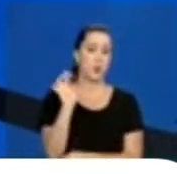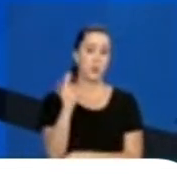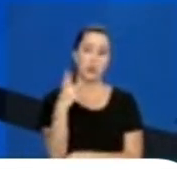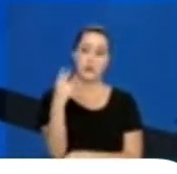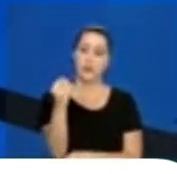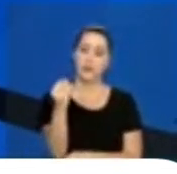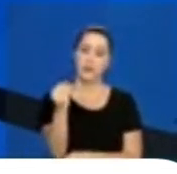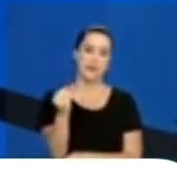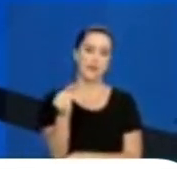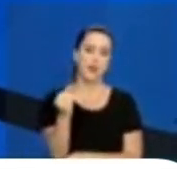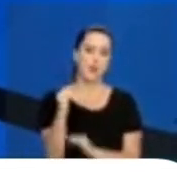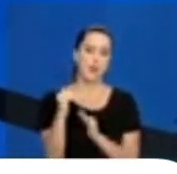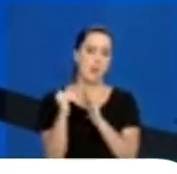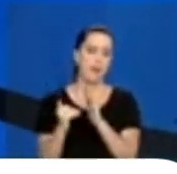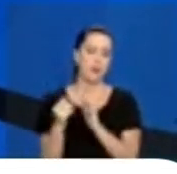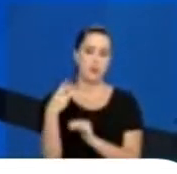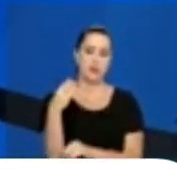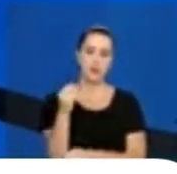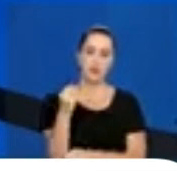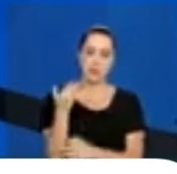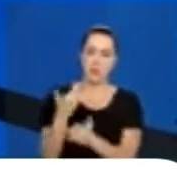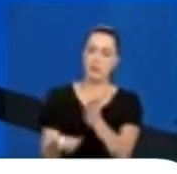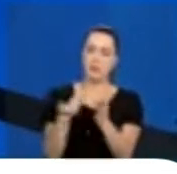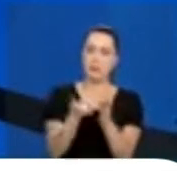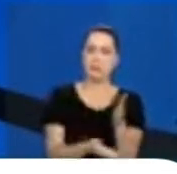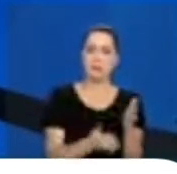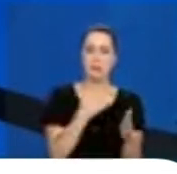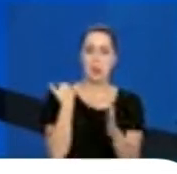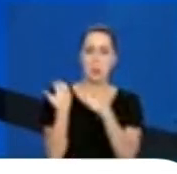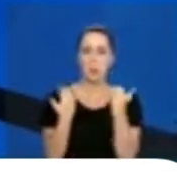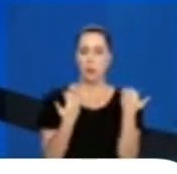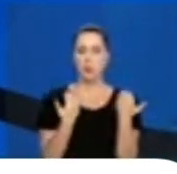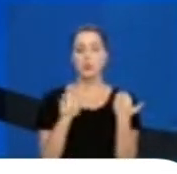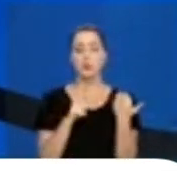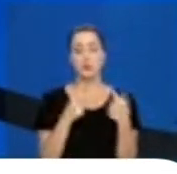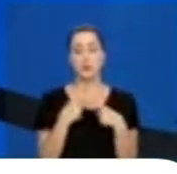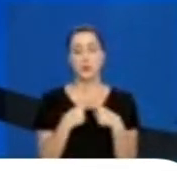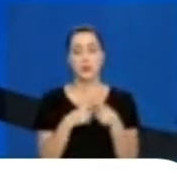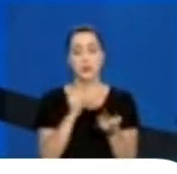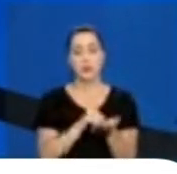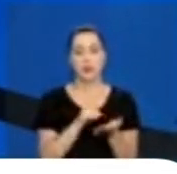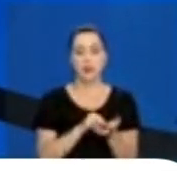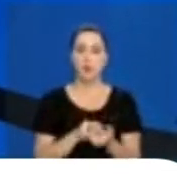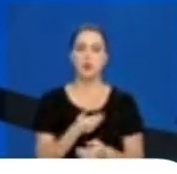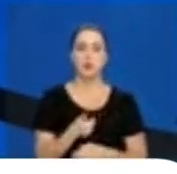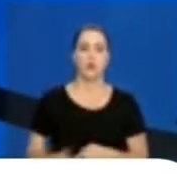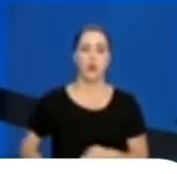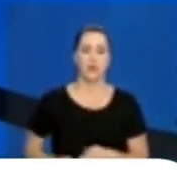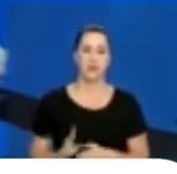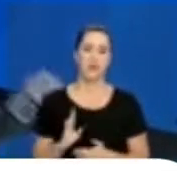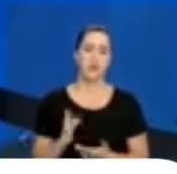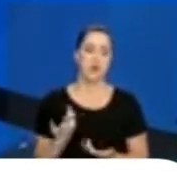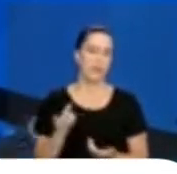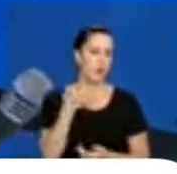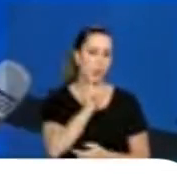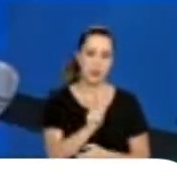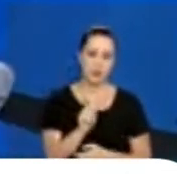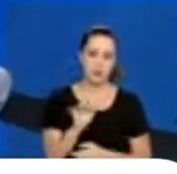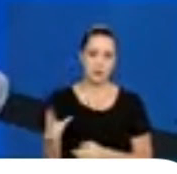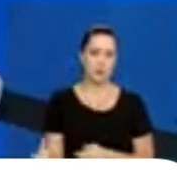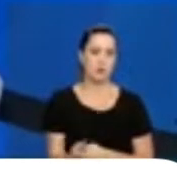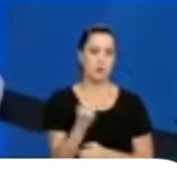Centenas de vidas são perdidas diariamente por falta do equipamento. O governo falhou neste pré-requisito básico para salvar vidas?